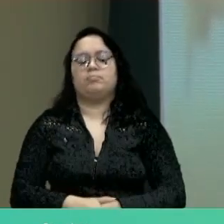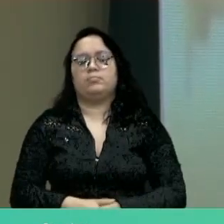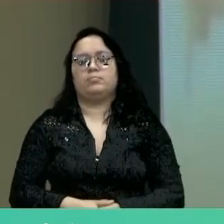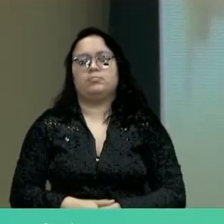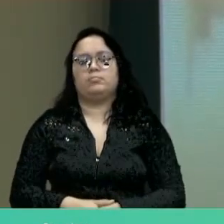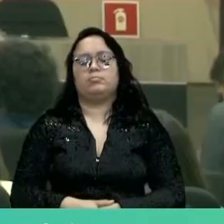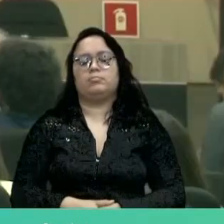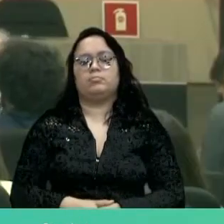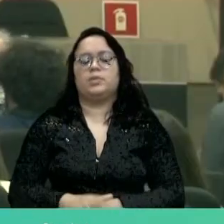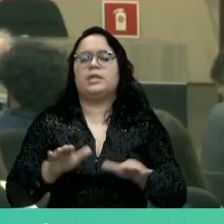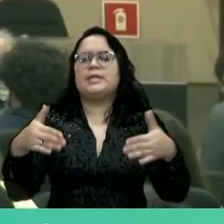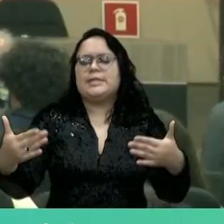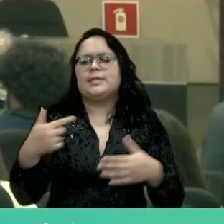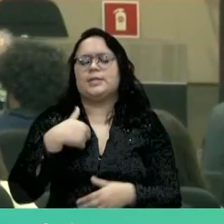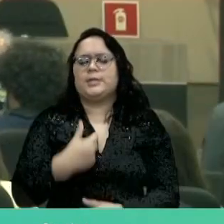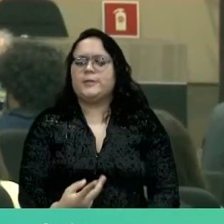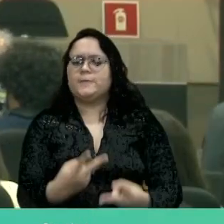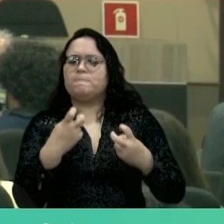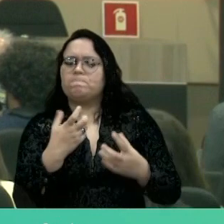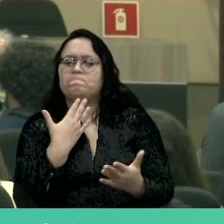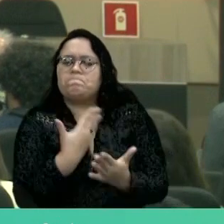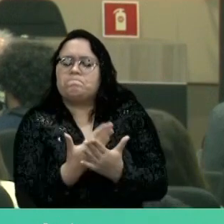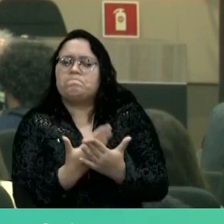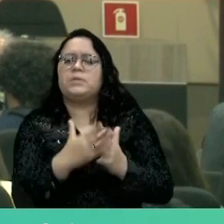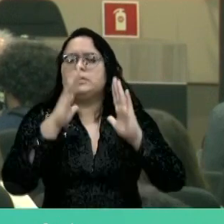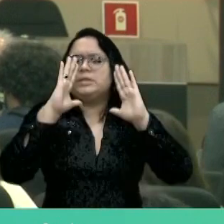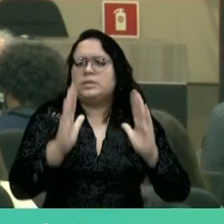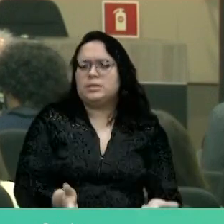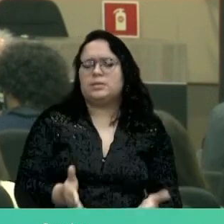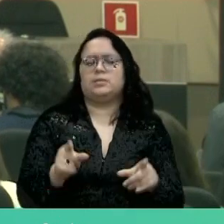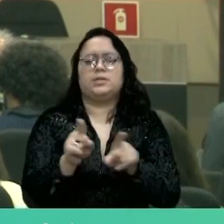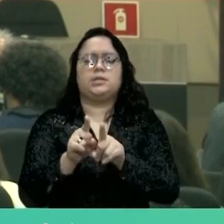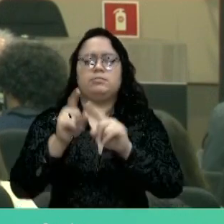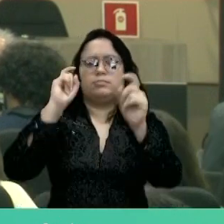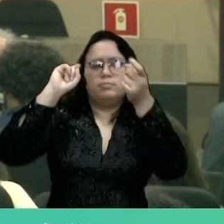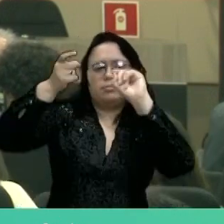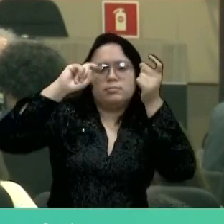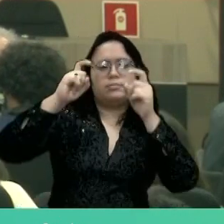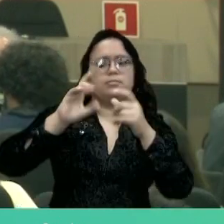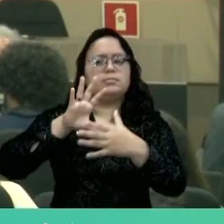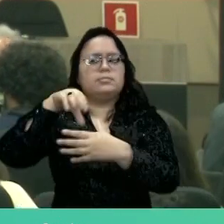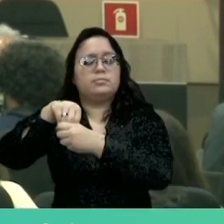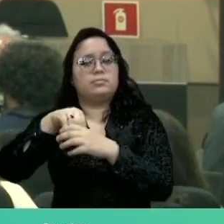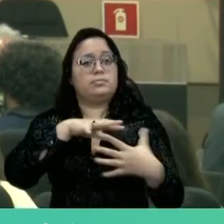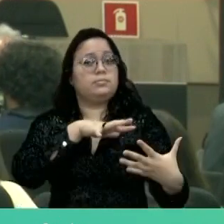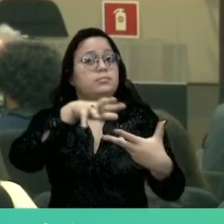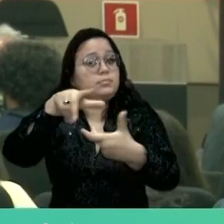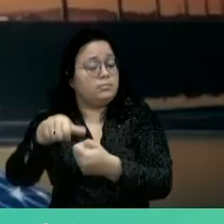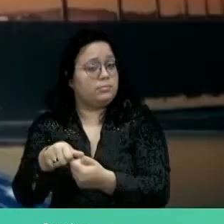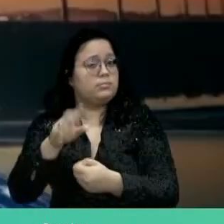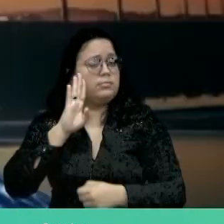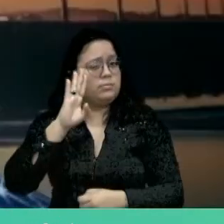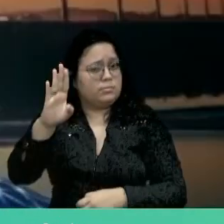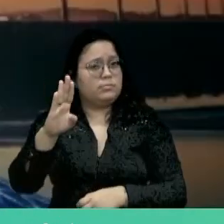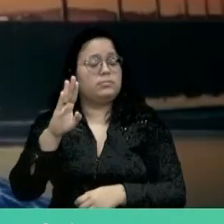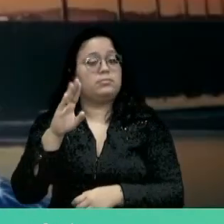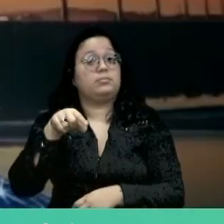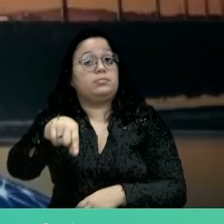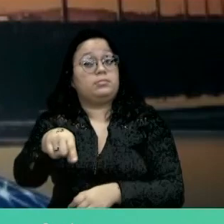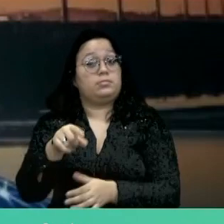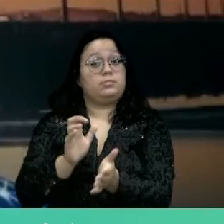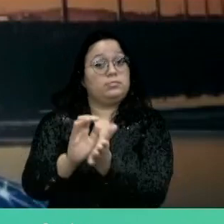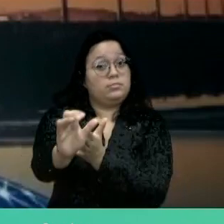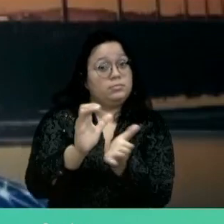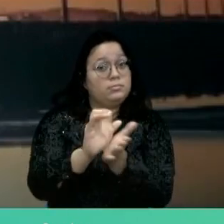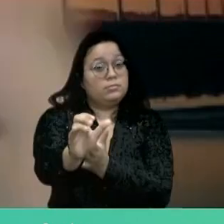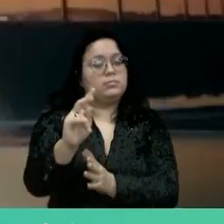Bom, pelo que estudamos e discutimos, inclusive em âmbito global, os investimentos